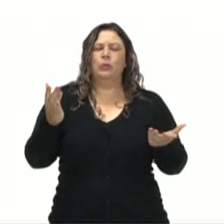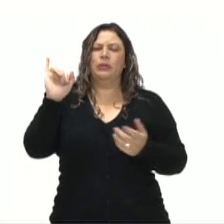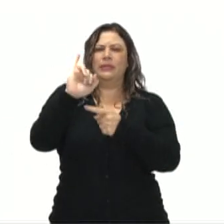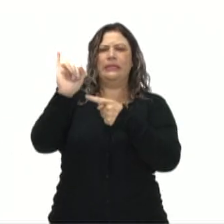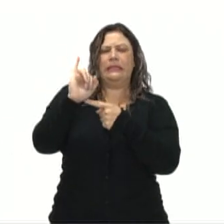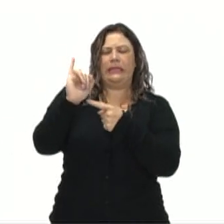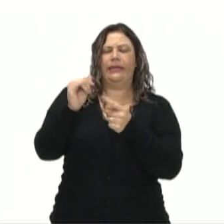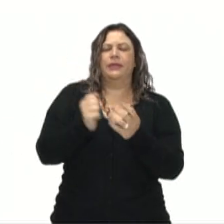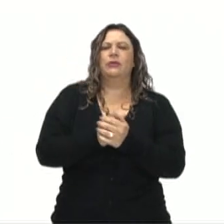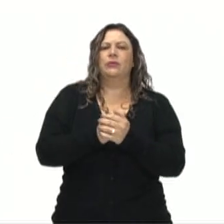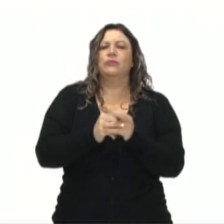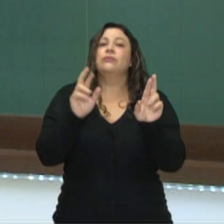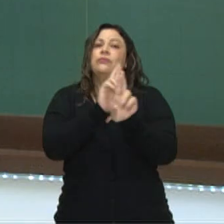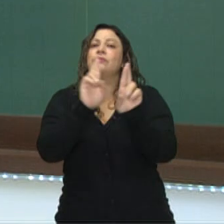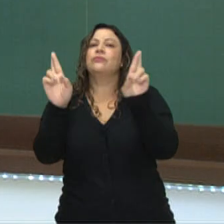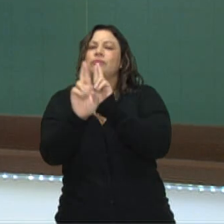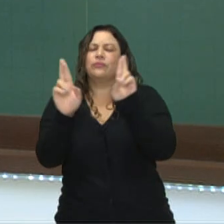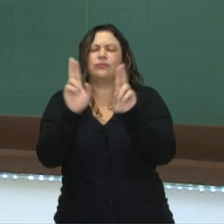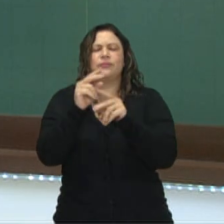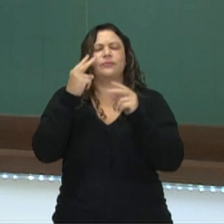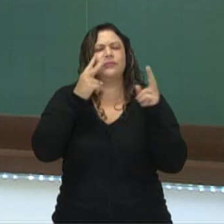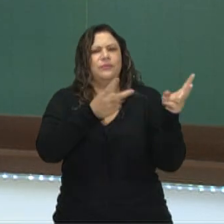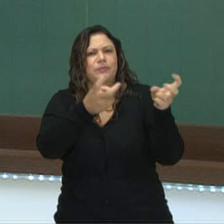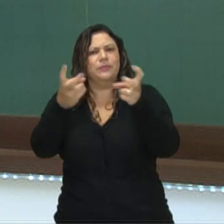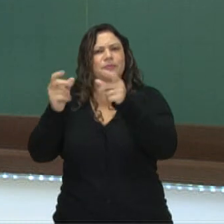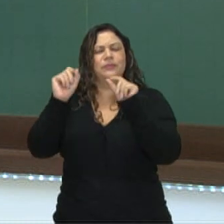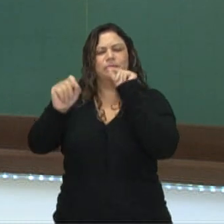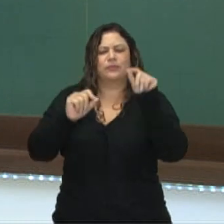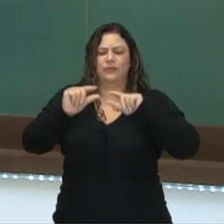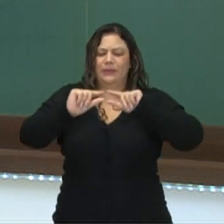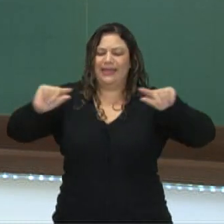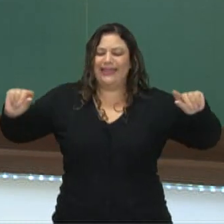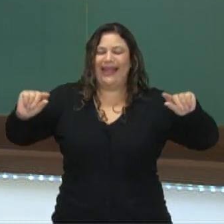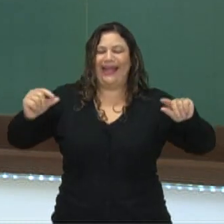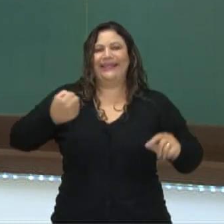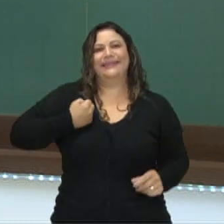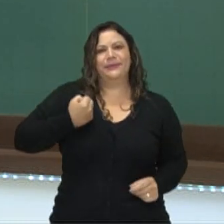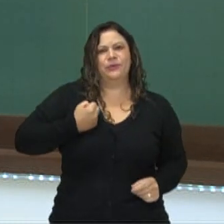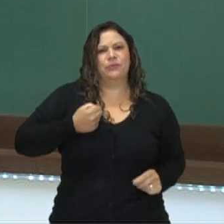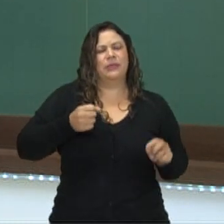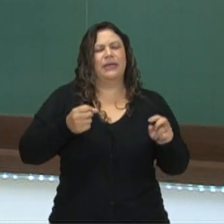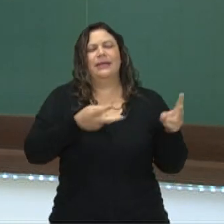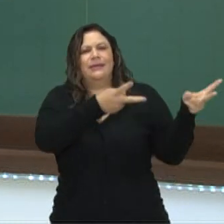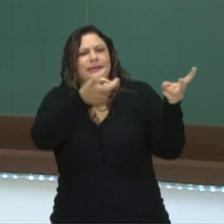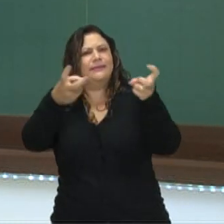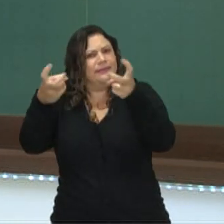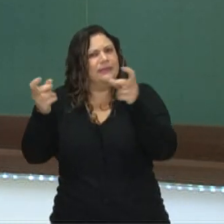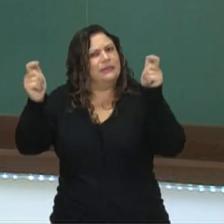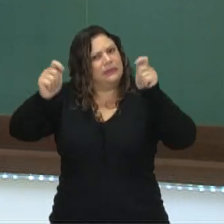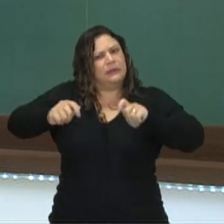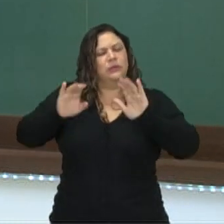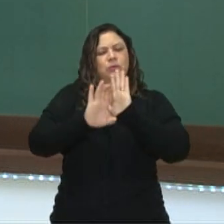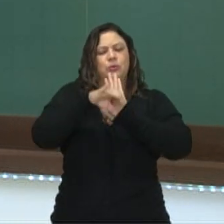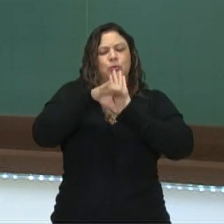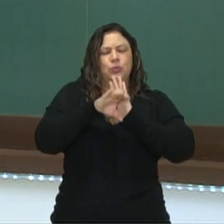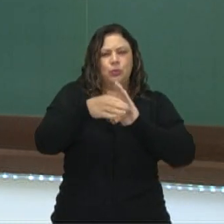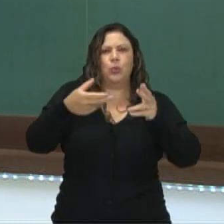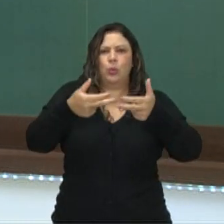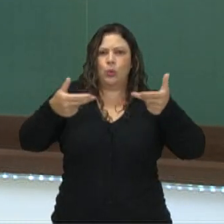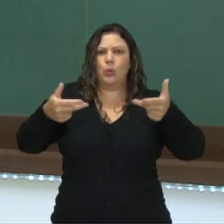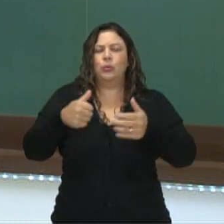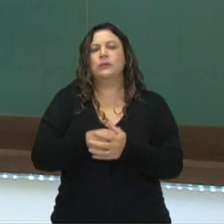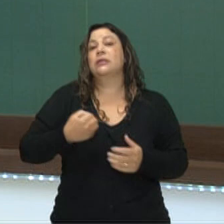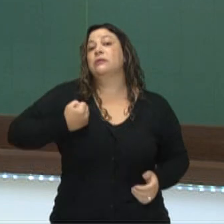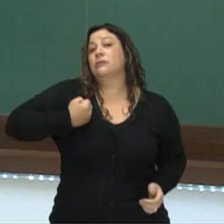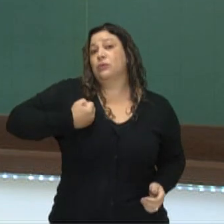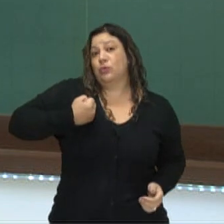correspondente, né? Vocês sabem que quando a gente olha lá na reta numérica, é bastante visível você trabalhar com esse conceito, né, de